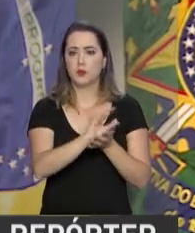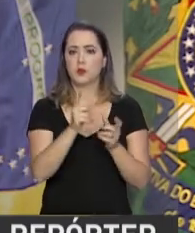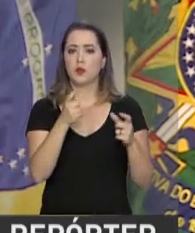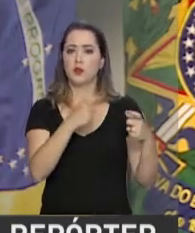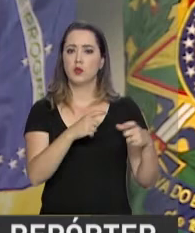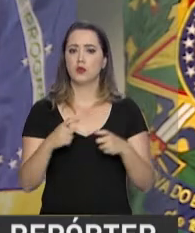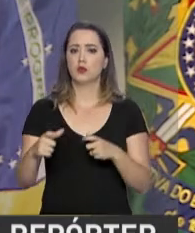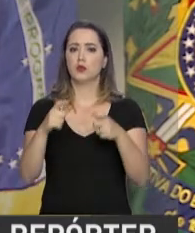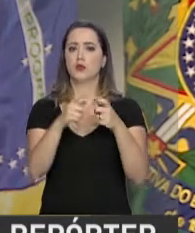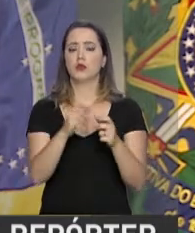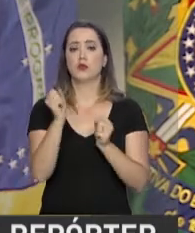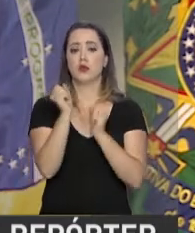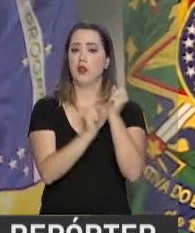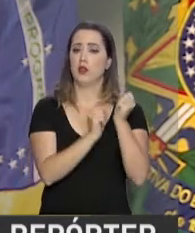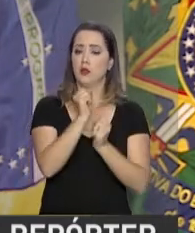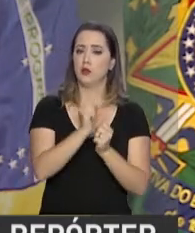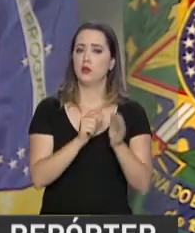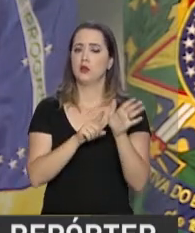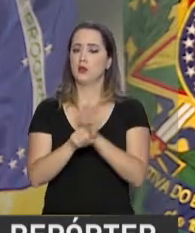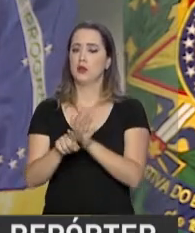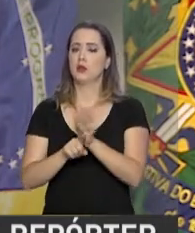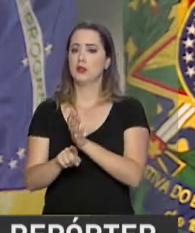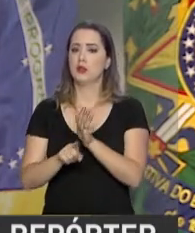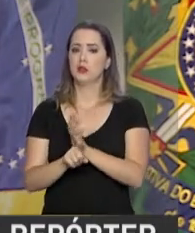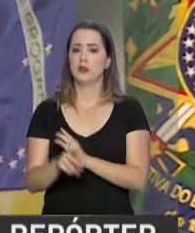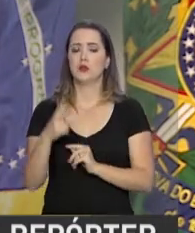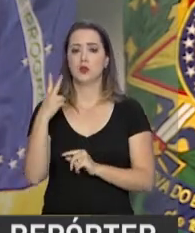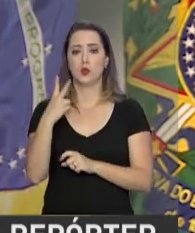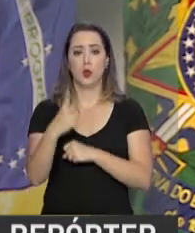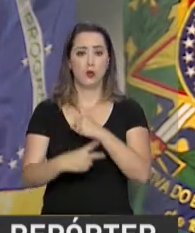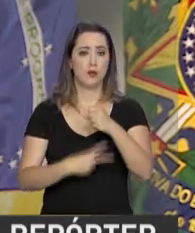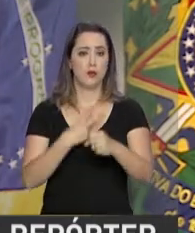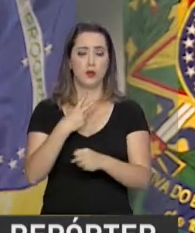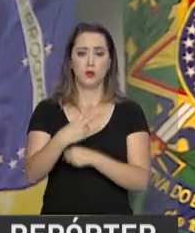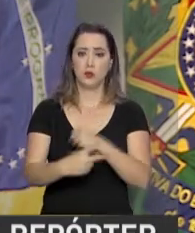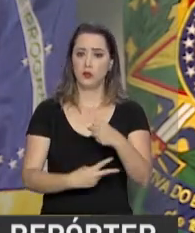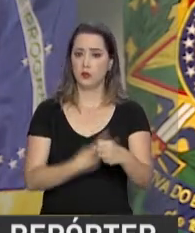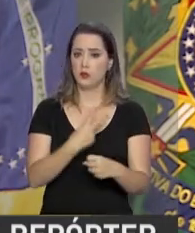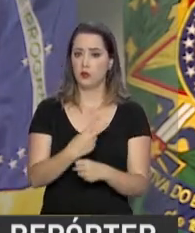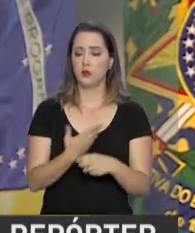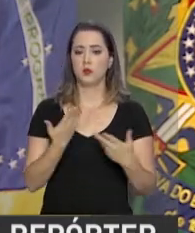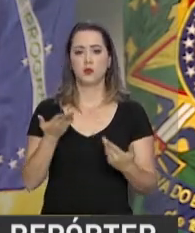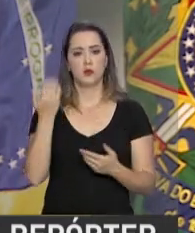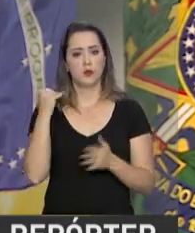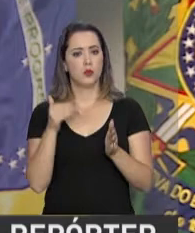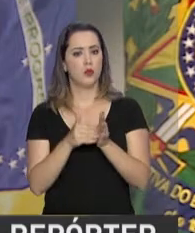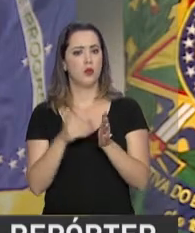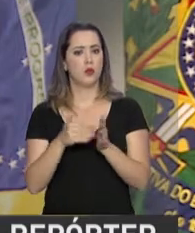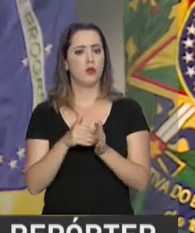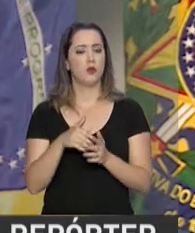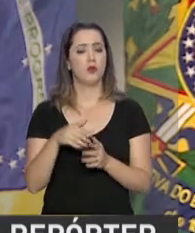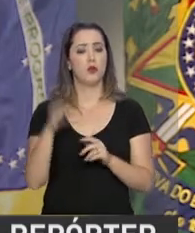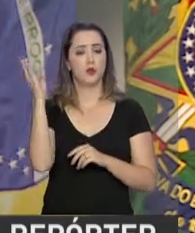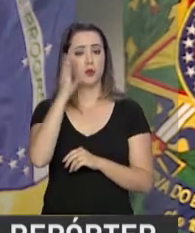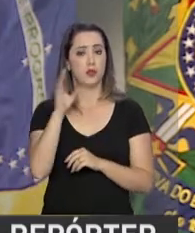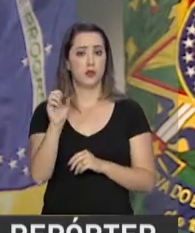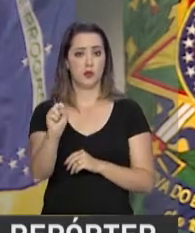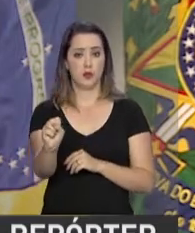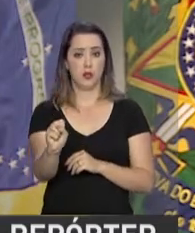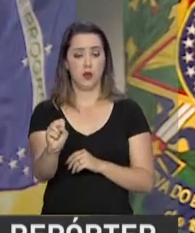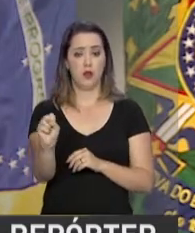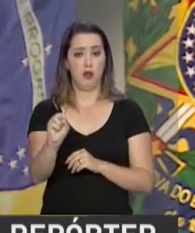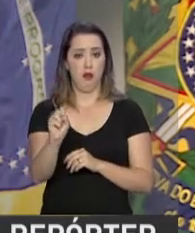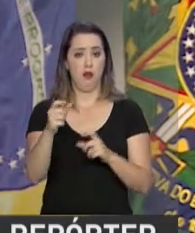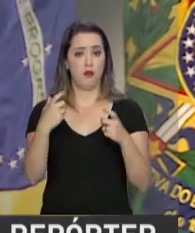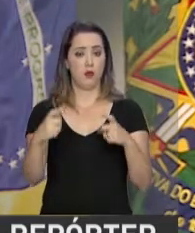industriais a pesquisa é feita de 22 anos na última o brasil estava em oitavo lugar e agora repito